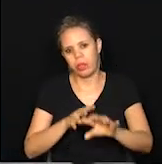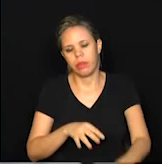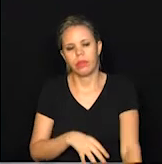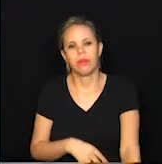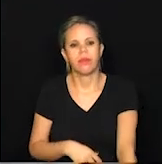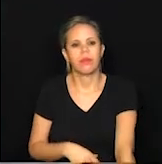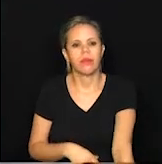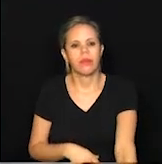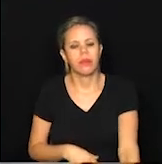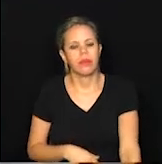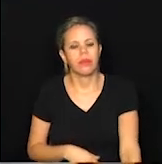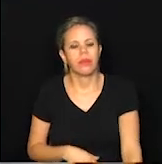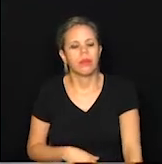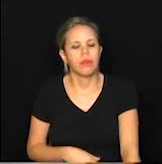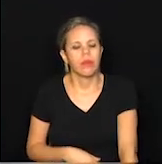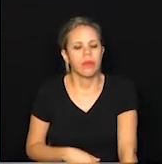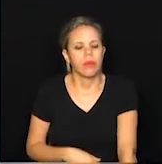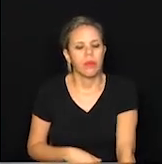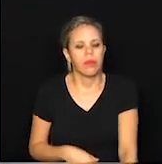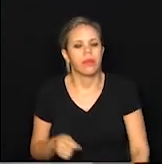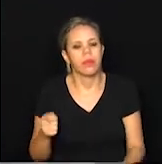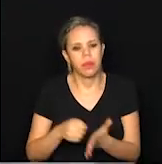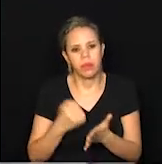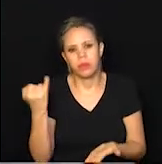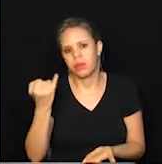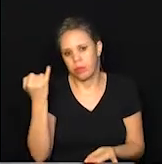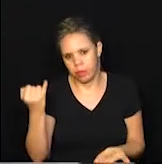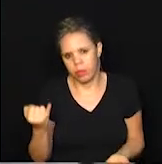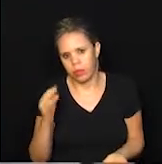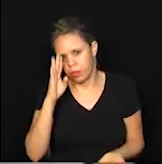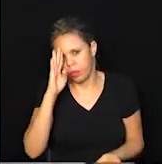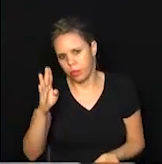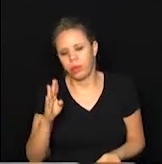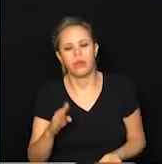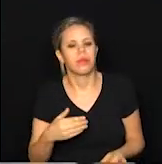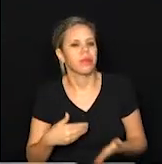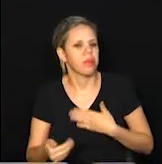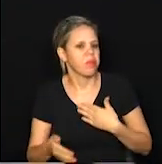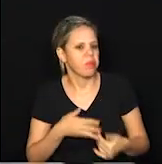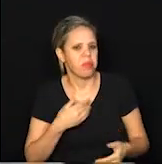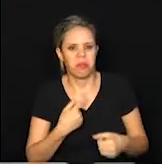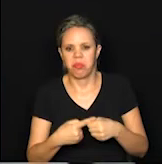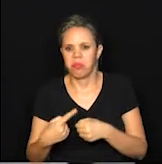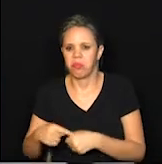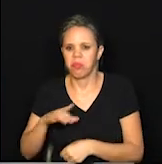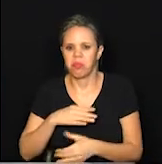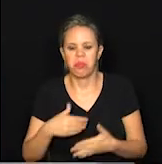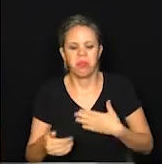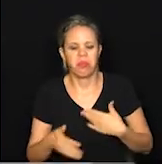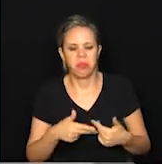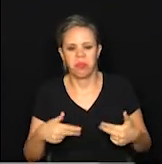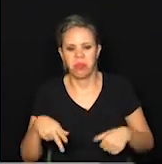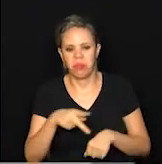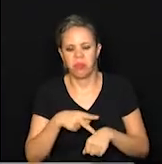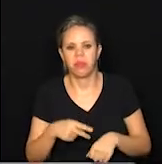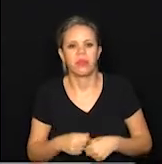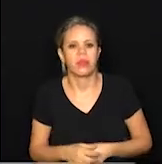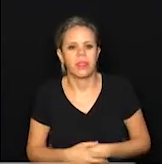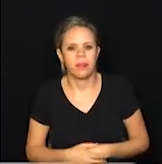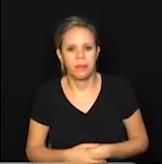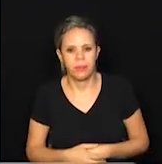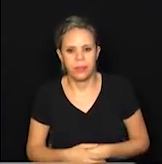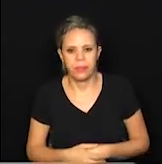pauta que é muito importante e prioritária em qualquer município, em qualquer cidade, em qualquer país.